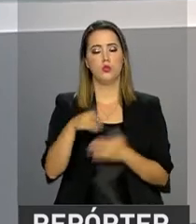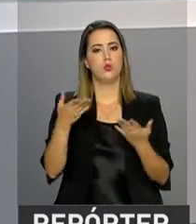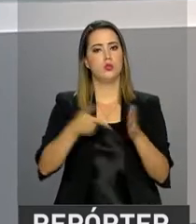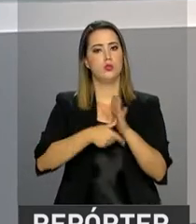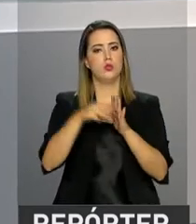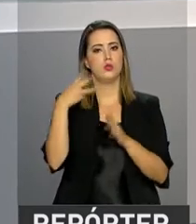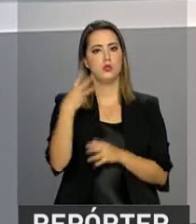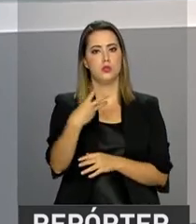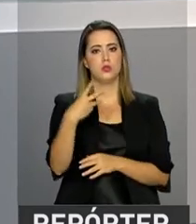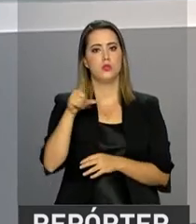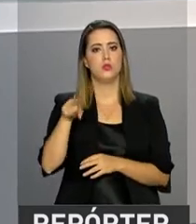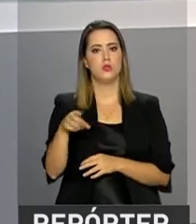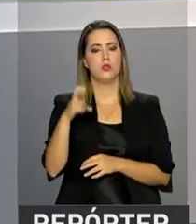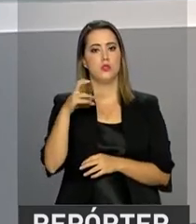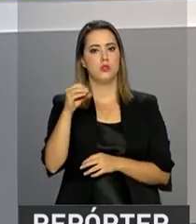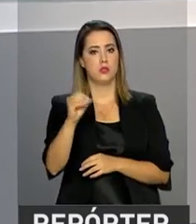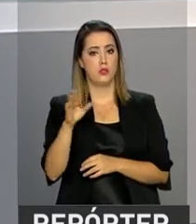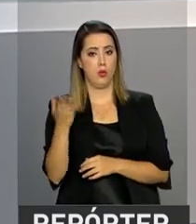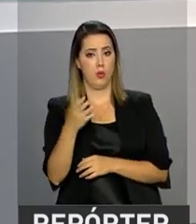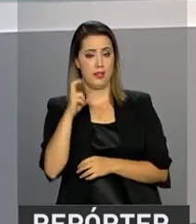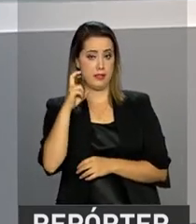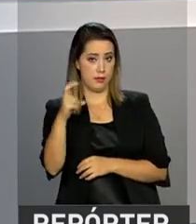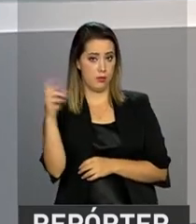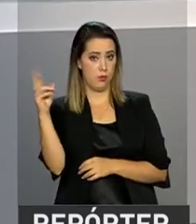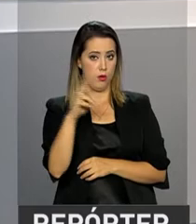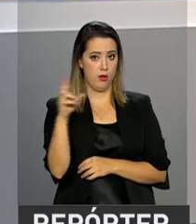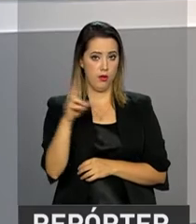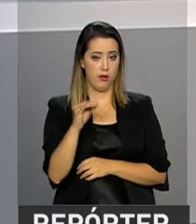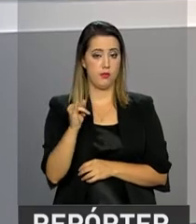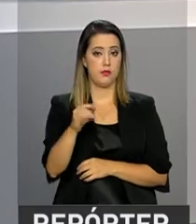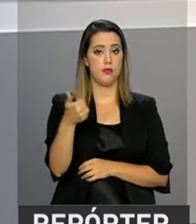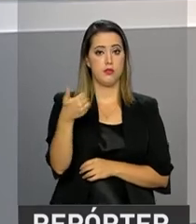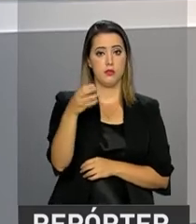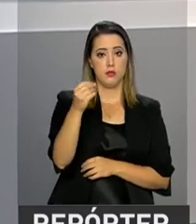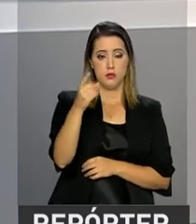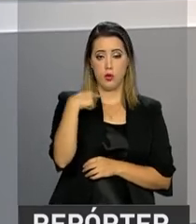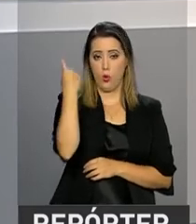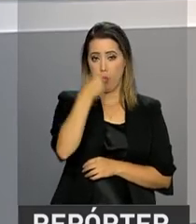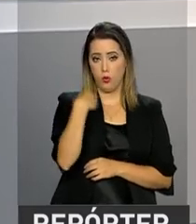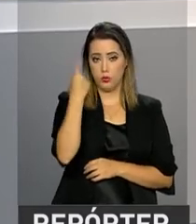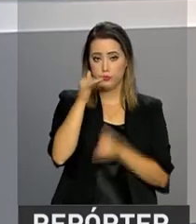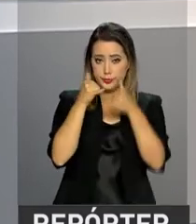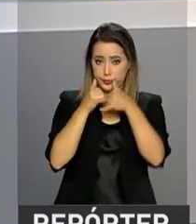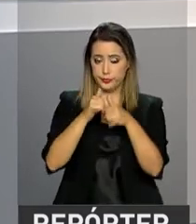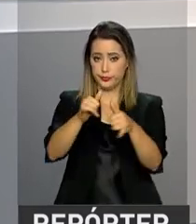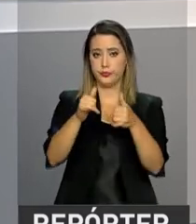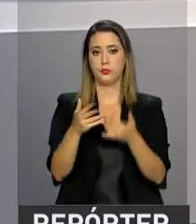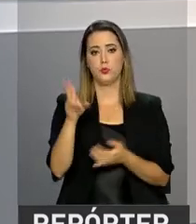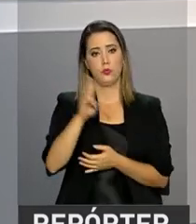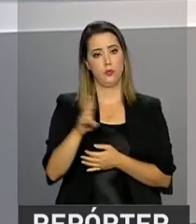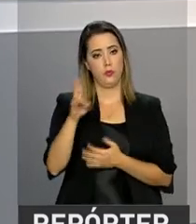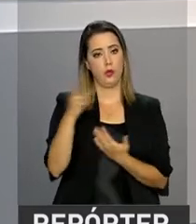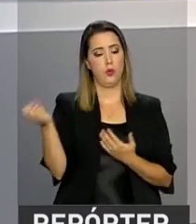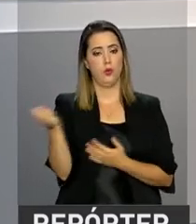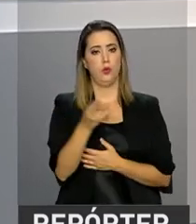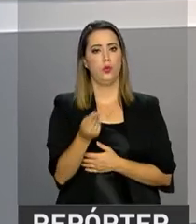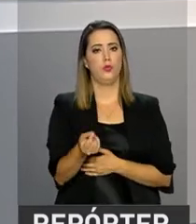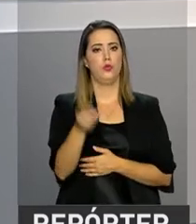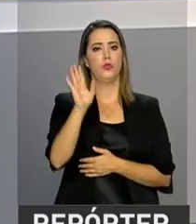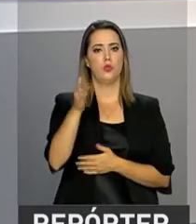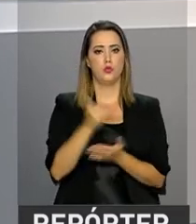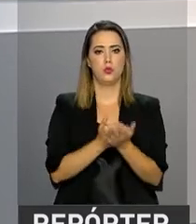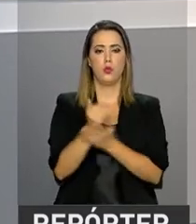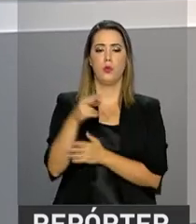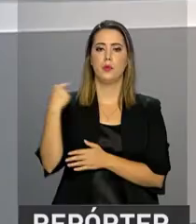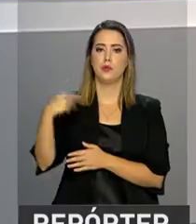para cinco reais a cada 100 kilowatts hora consumidos de acordo com a decisão da anel o novo valor já passa a valer